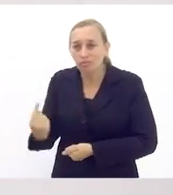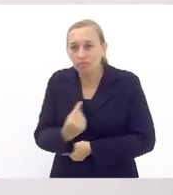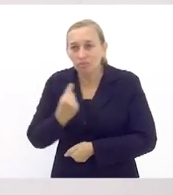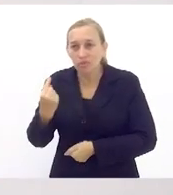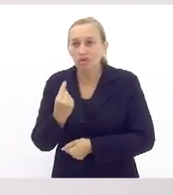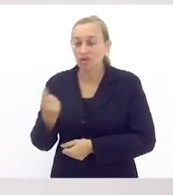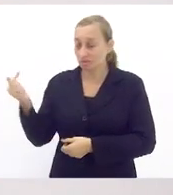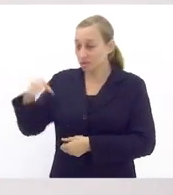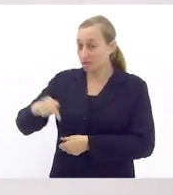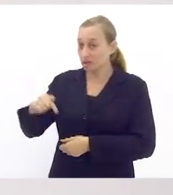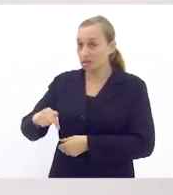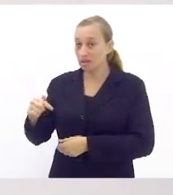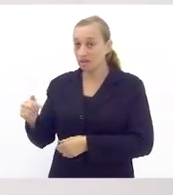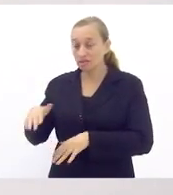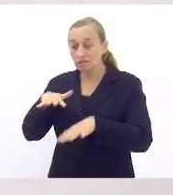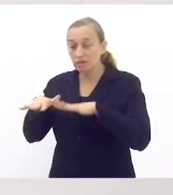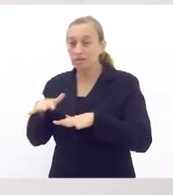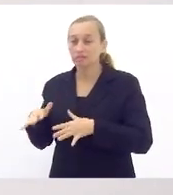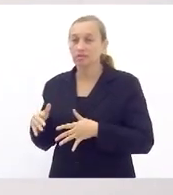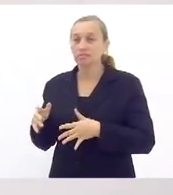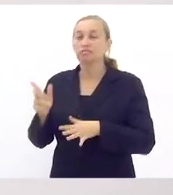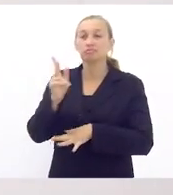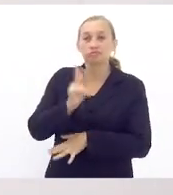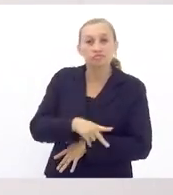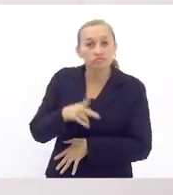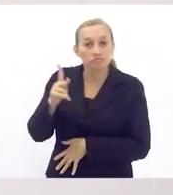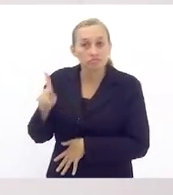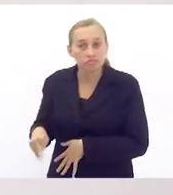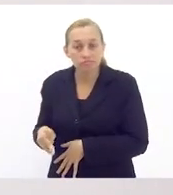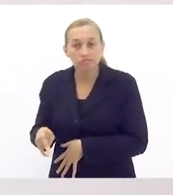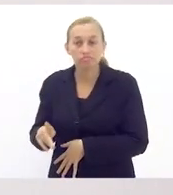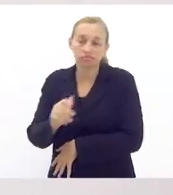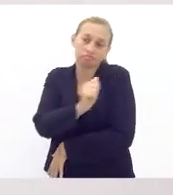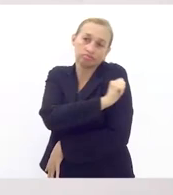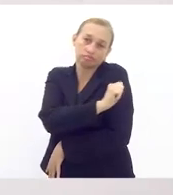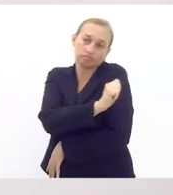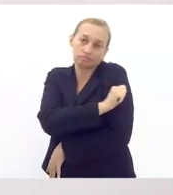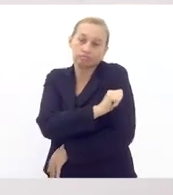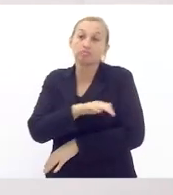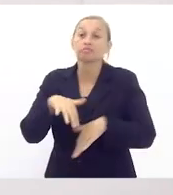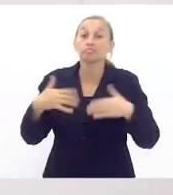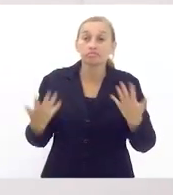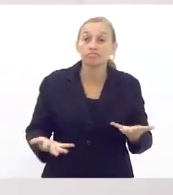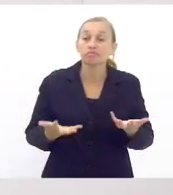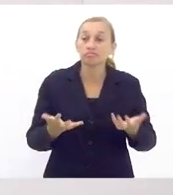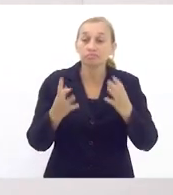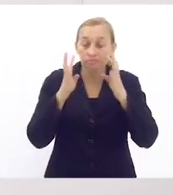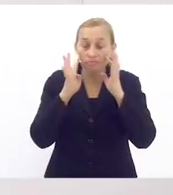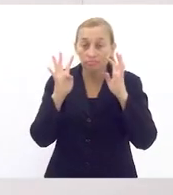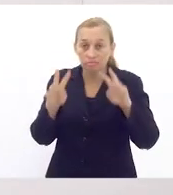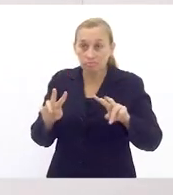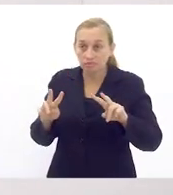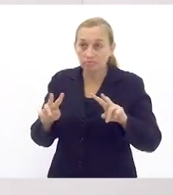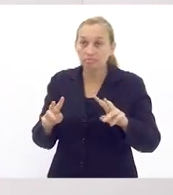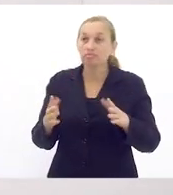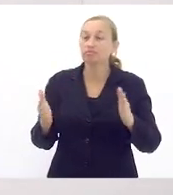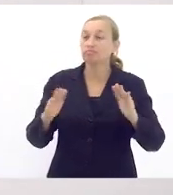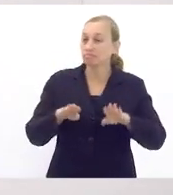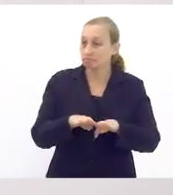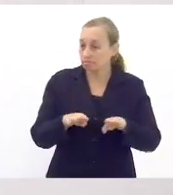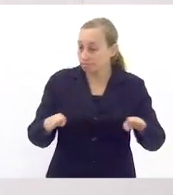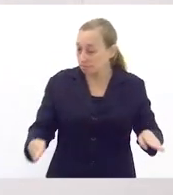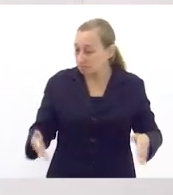que estamos aqui mobilizados são os professores e os alunos Então eu queria chamar atenção dessa mesa